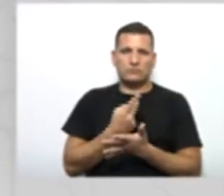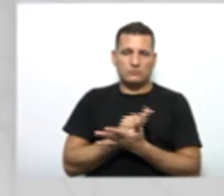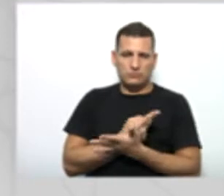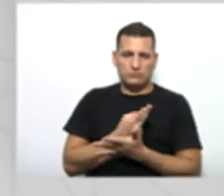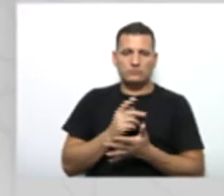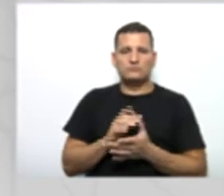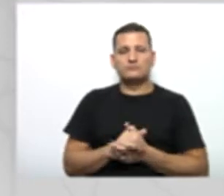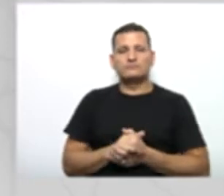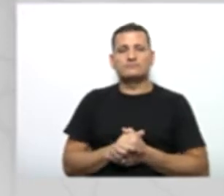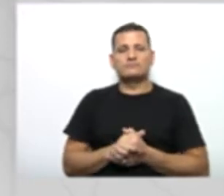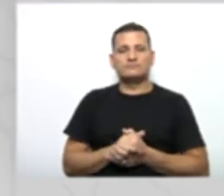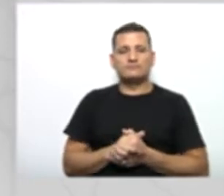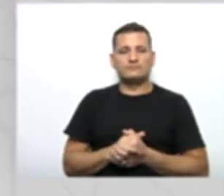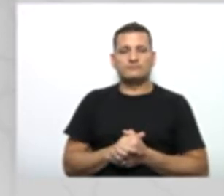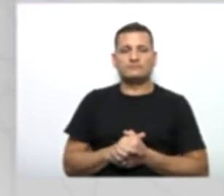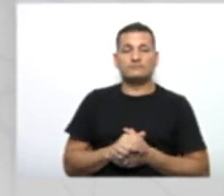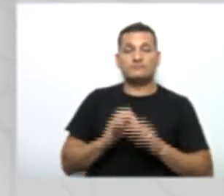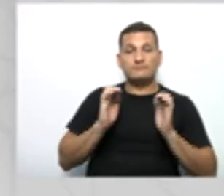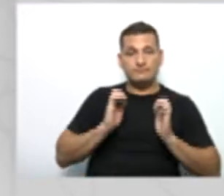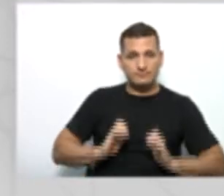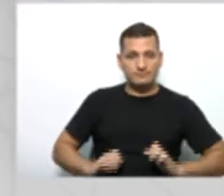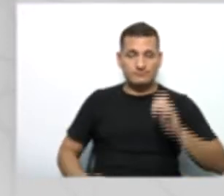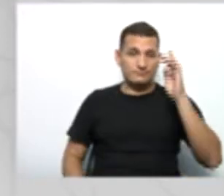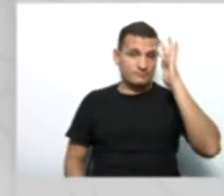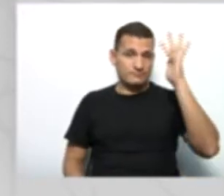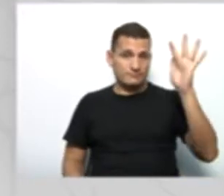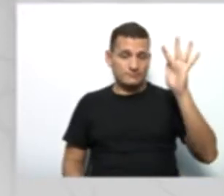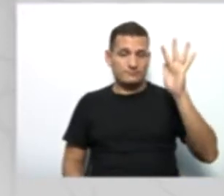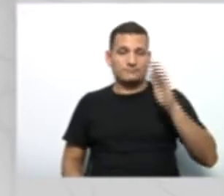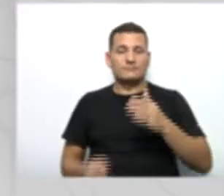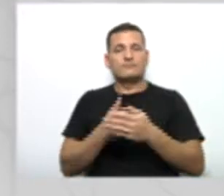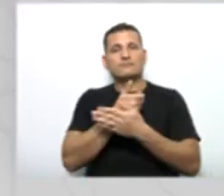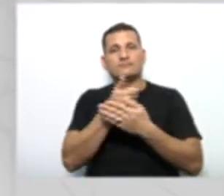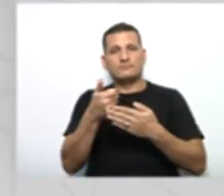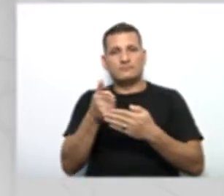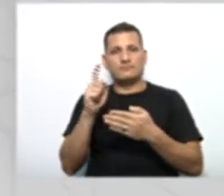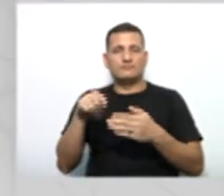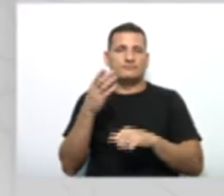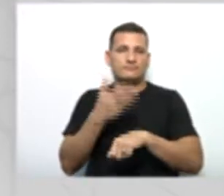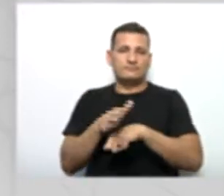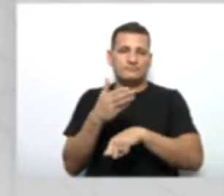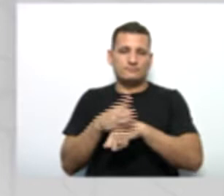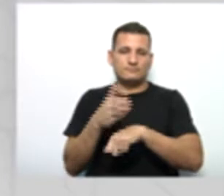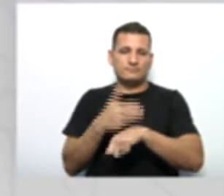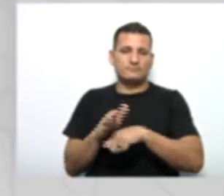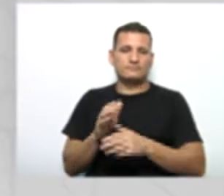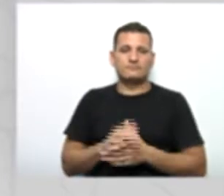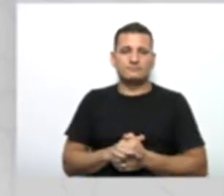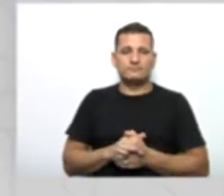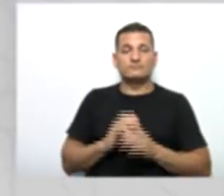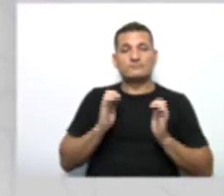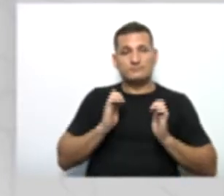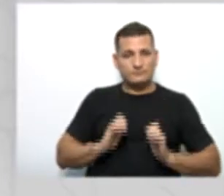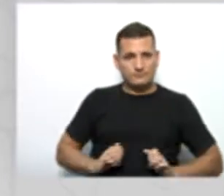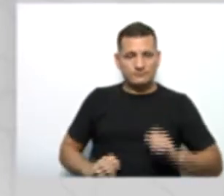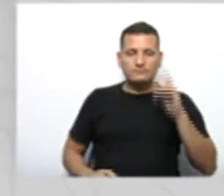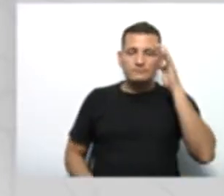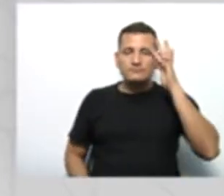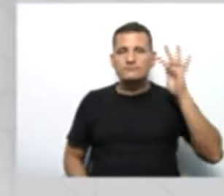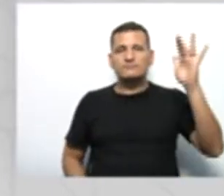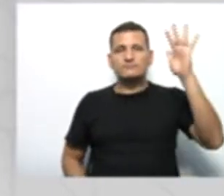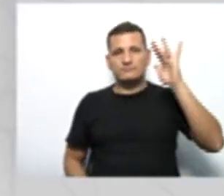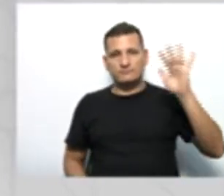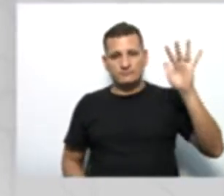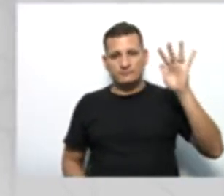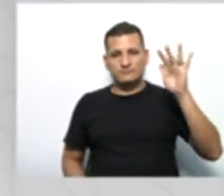para memorizar. Ética é teoria. Moral é prática. Ética é reflexão. Moral